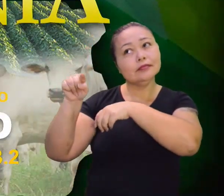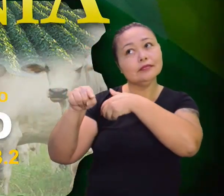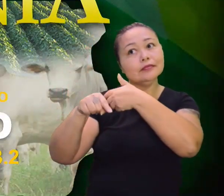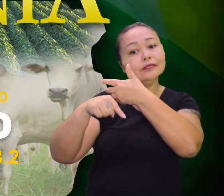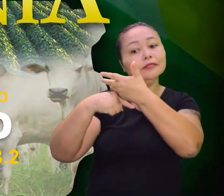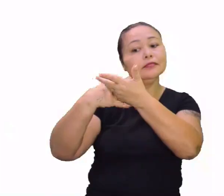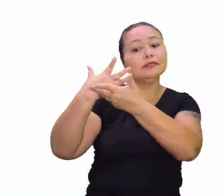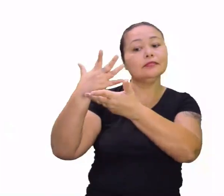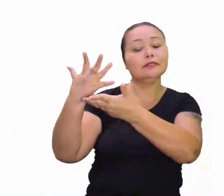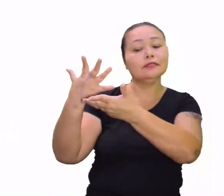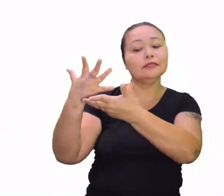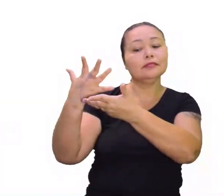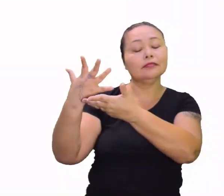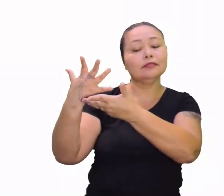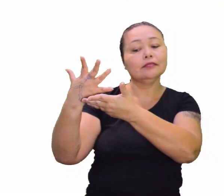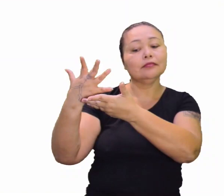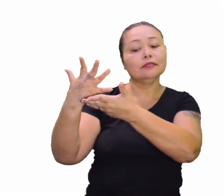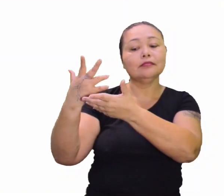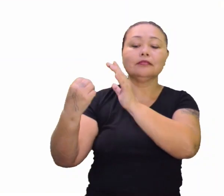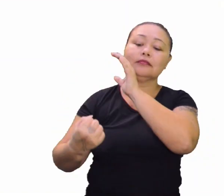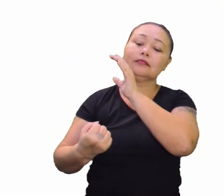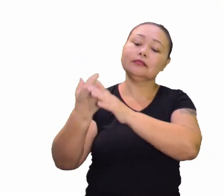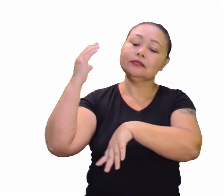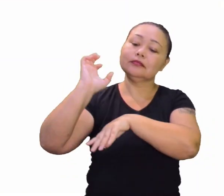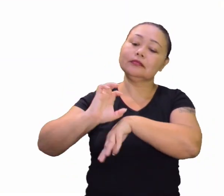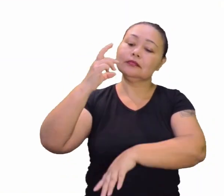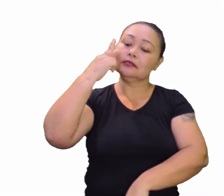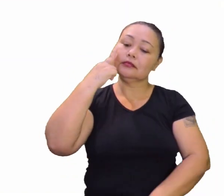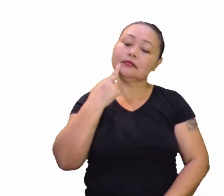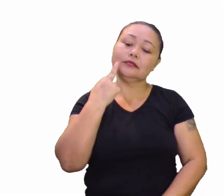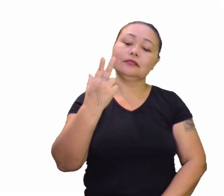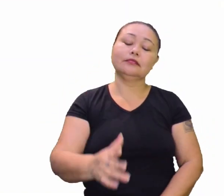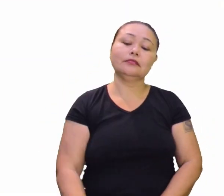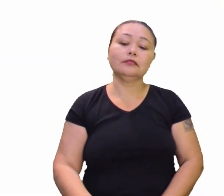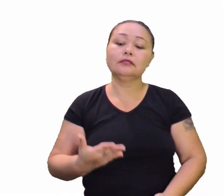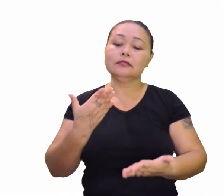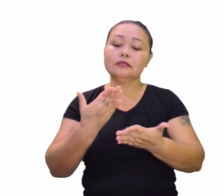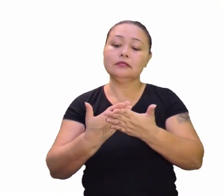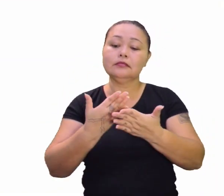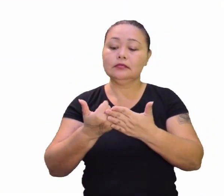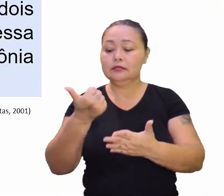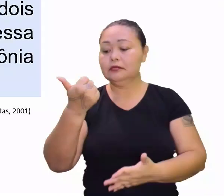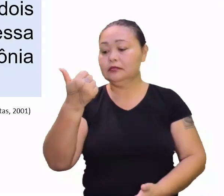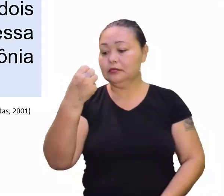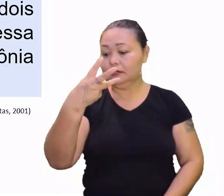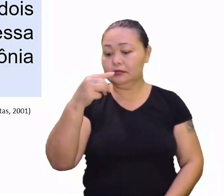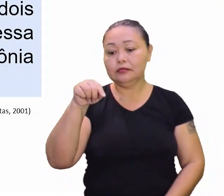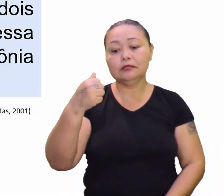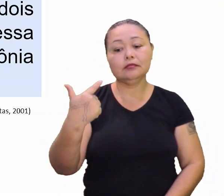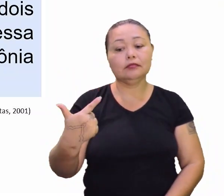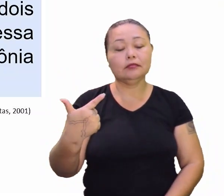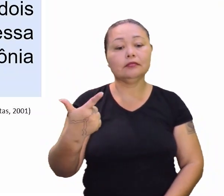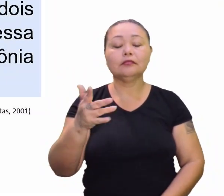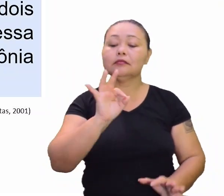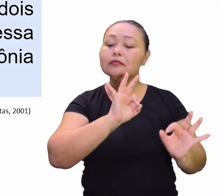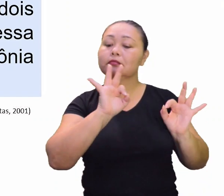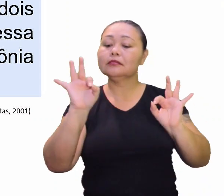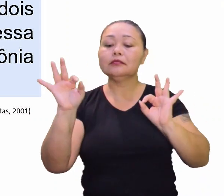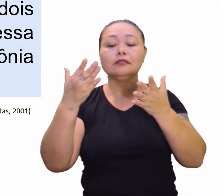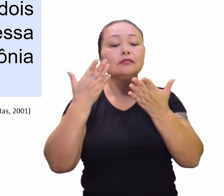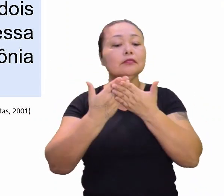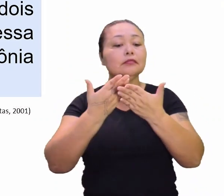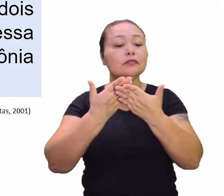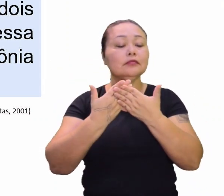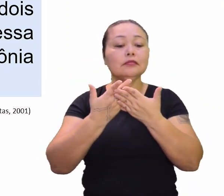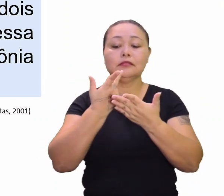nossa aula, sobre a criação do estado de Rondônia, aula 13.2. E durante essa aula a gente